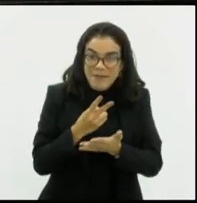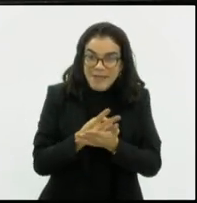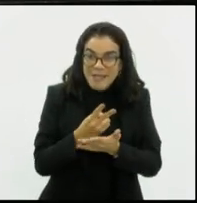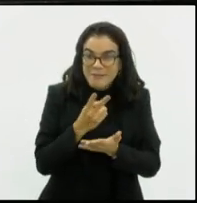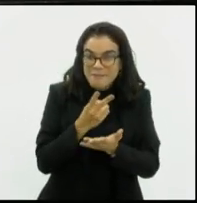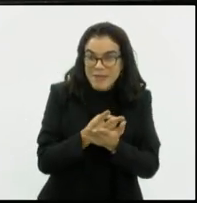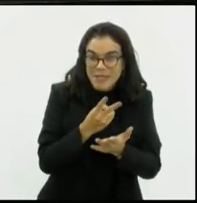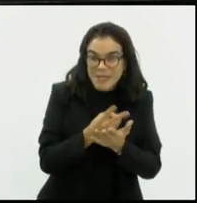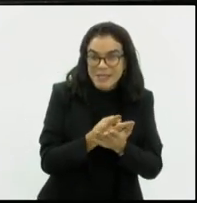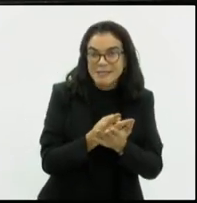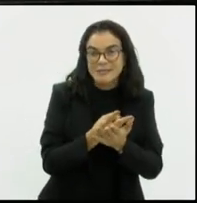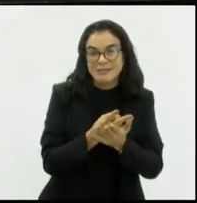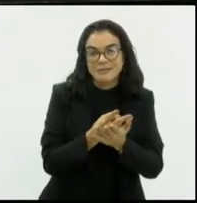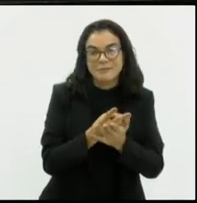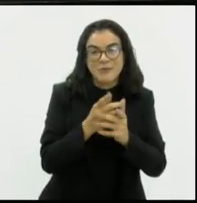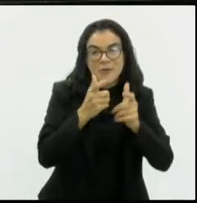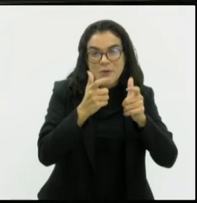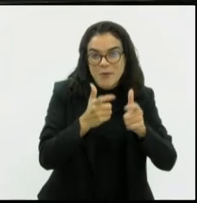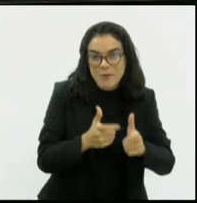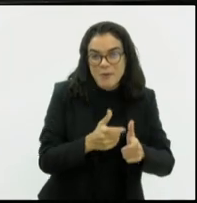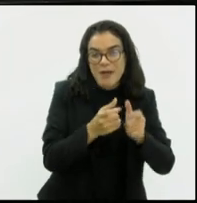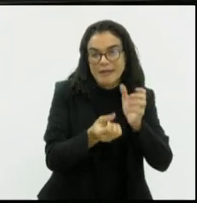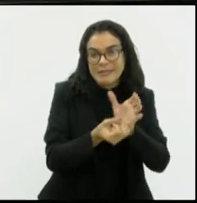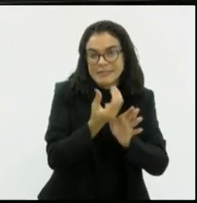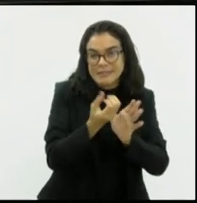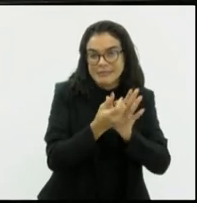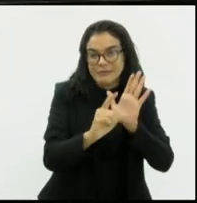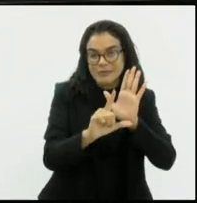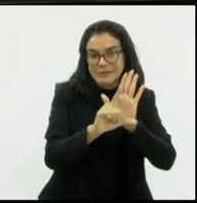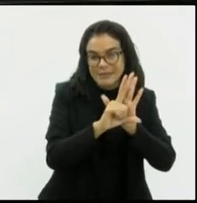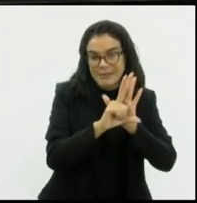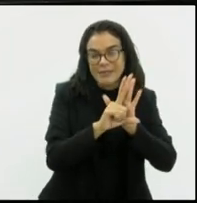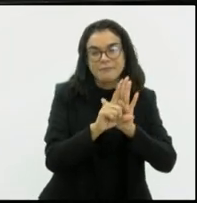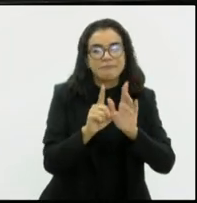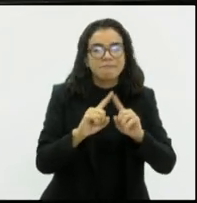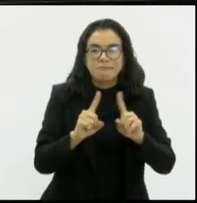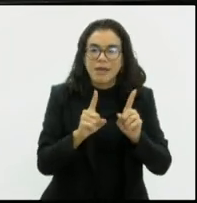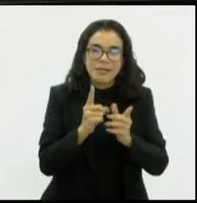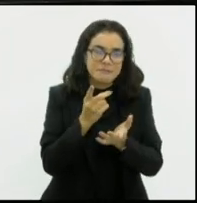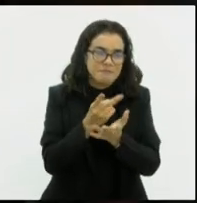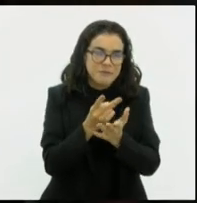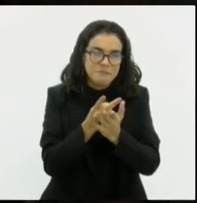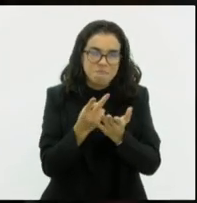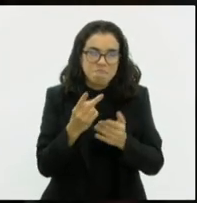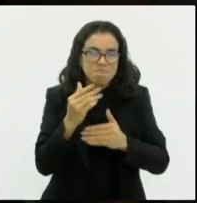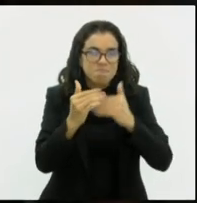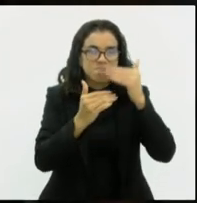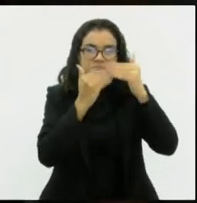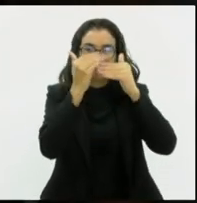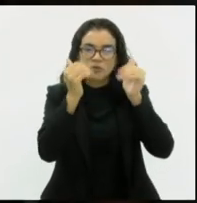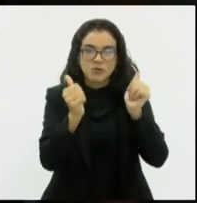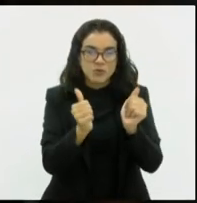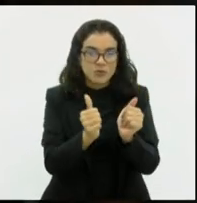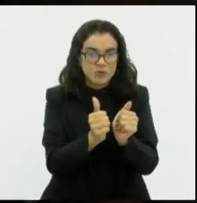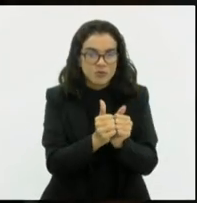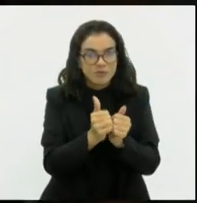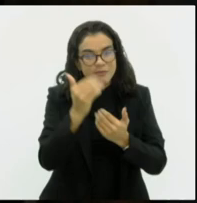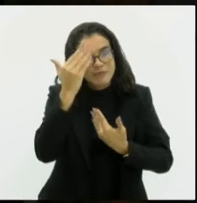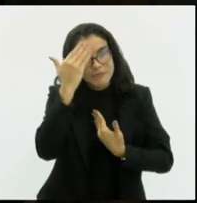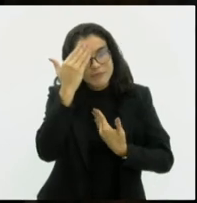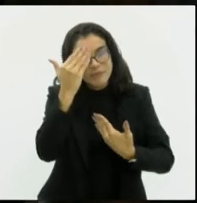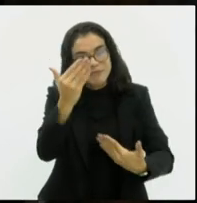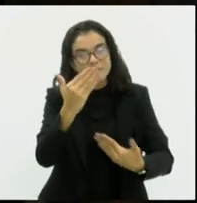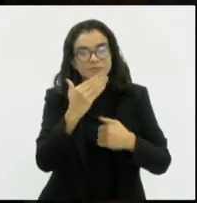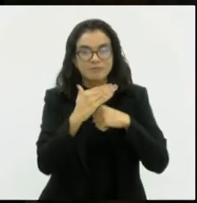nas mesmas né, casas legislativas, isso não impede a nossa amizade e o nosso crescimento juntos. Então, muito obrigada pelo